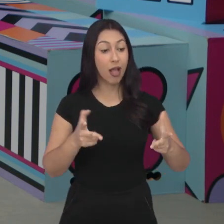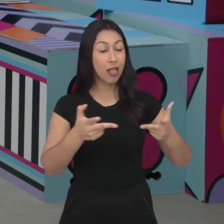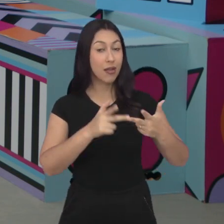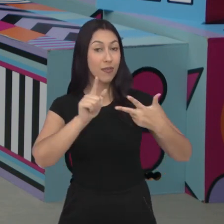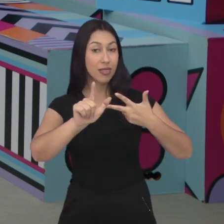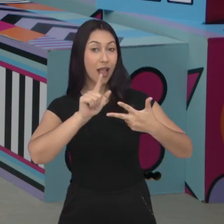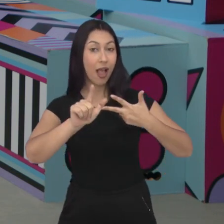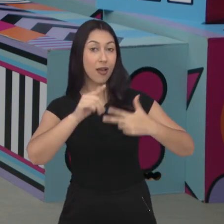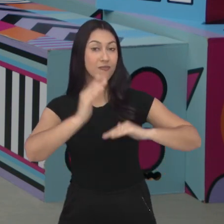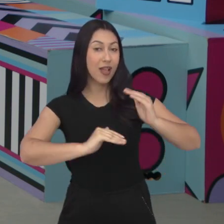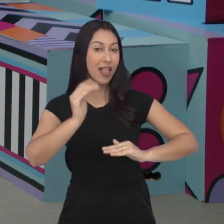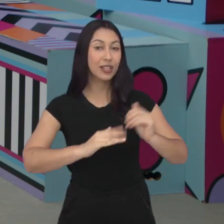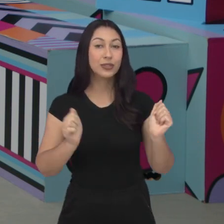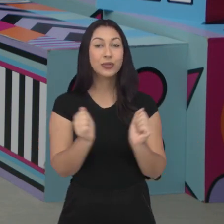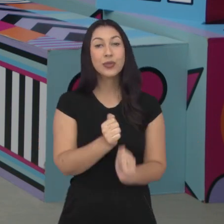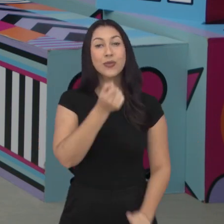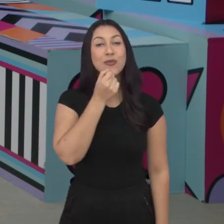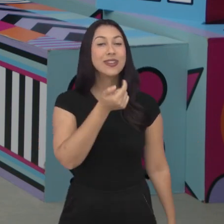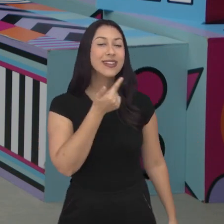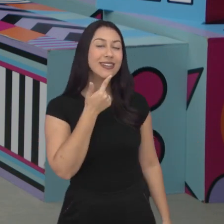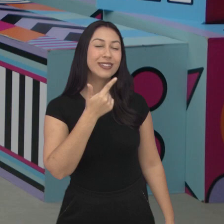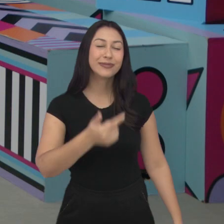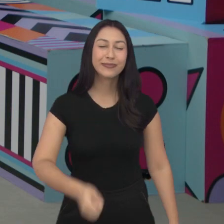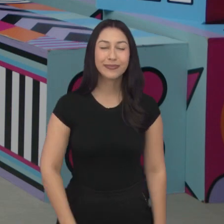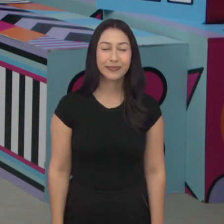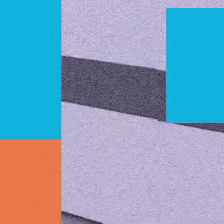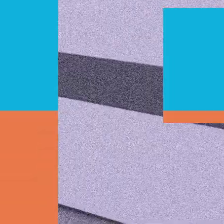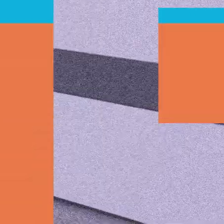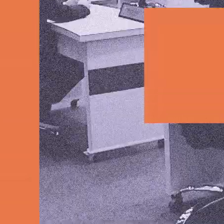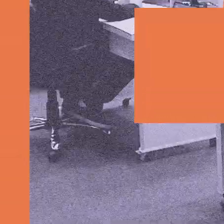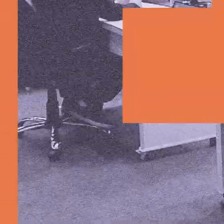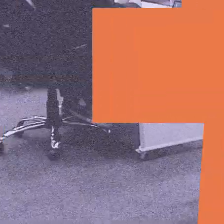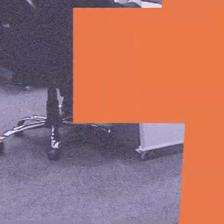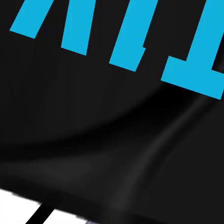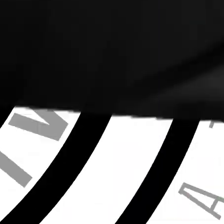do quadro Atividade Legislativa com o Lucas Guerra.